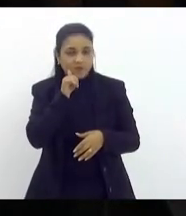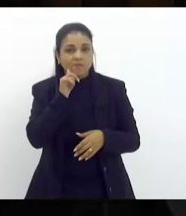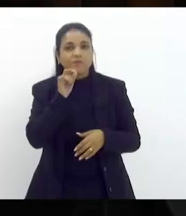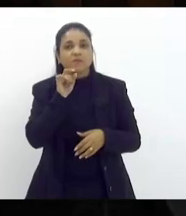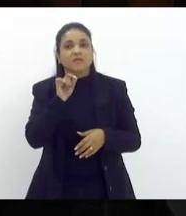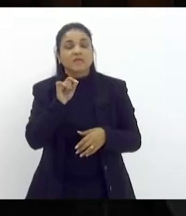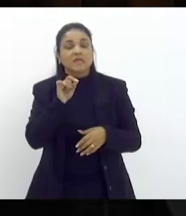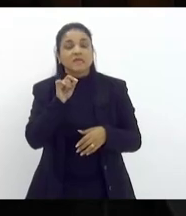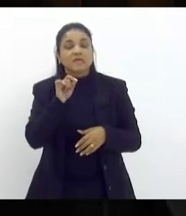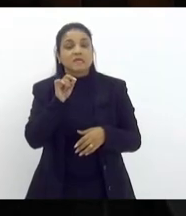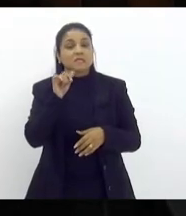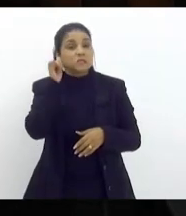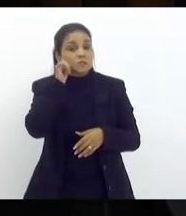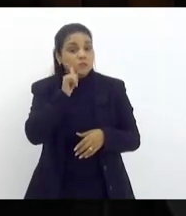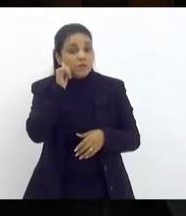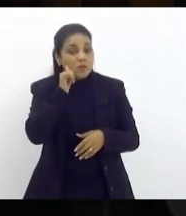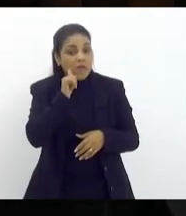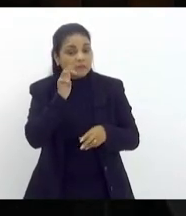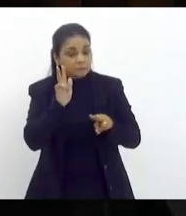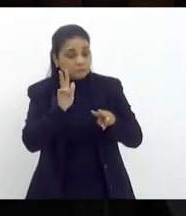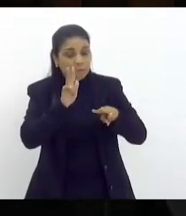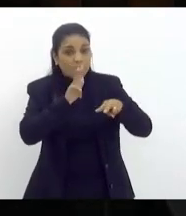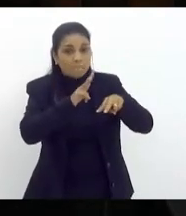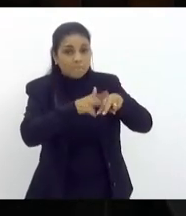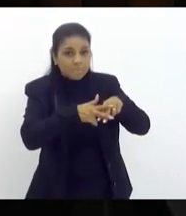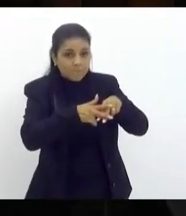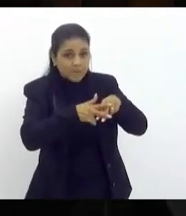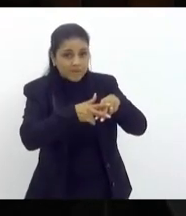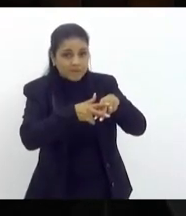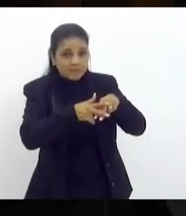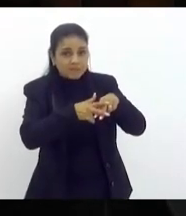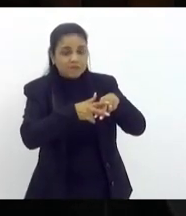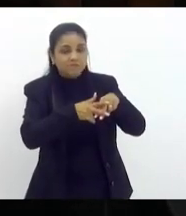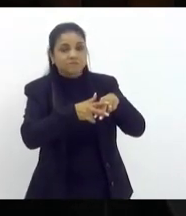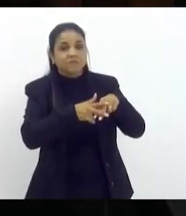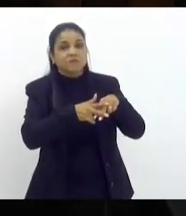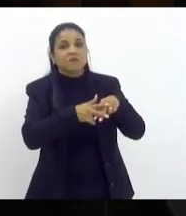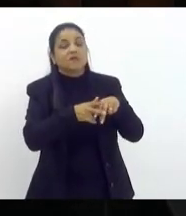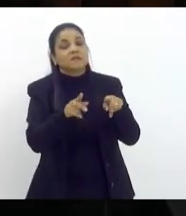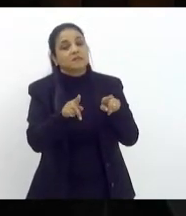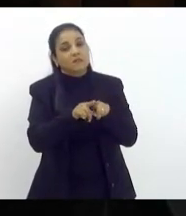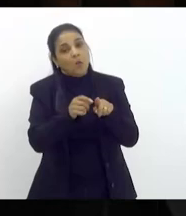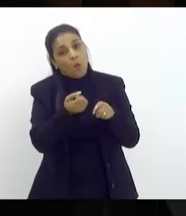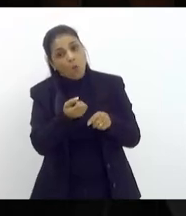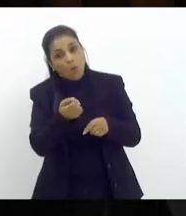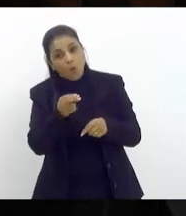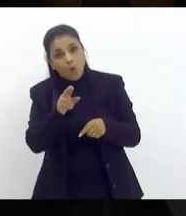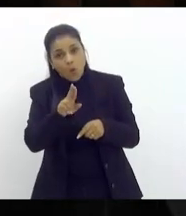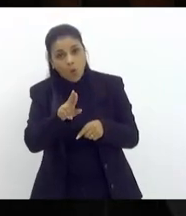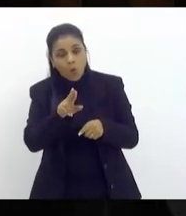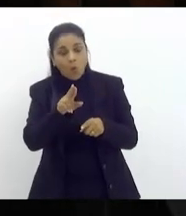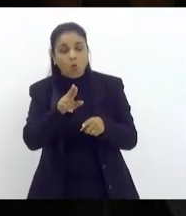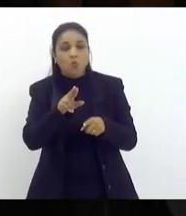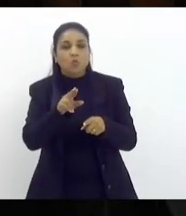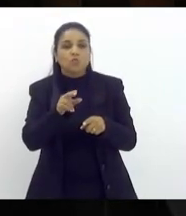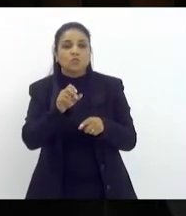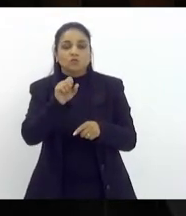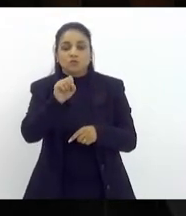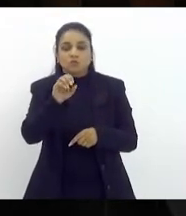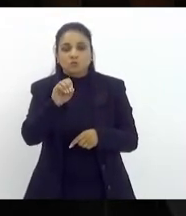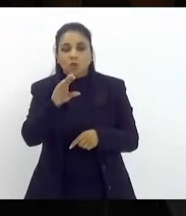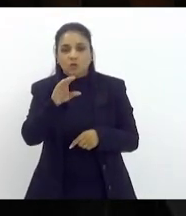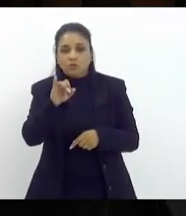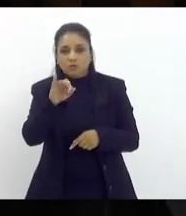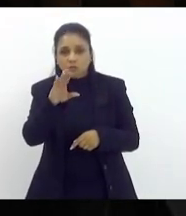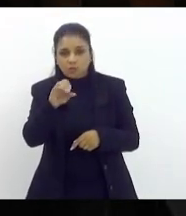mulheres encarceradas seja no sistema prisional e seja no sistema sócio educativo de gás